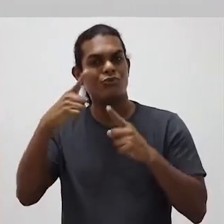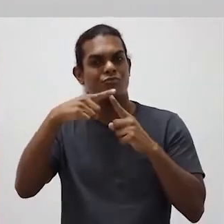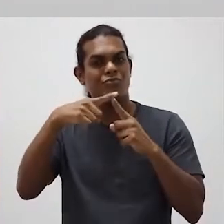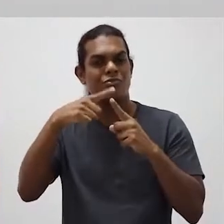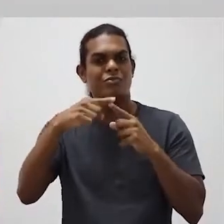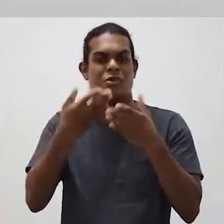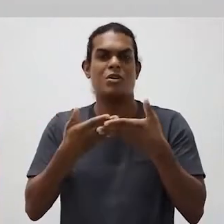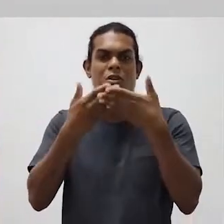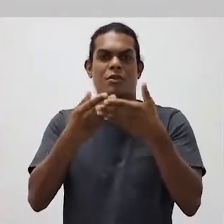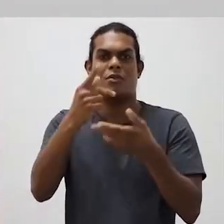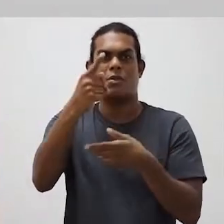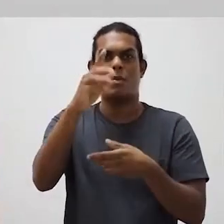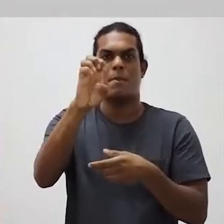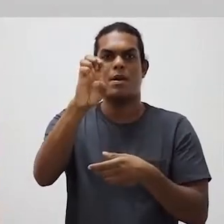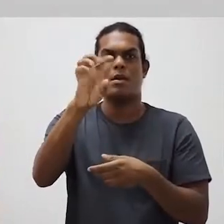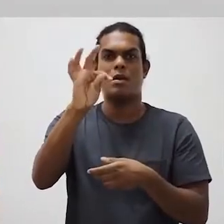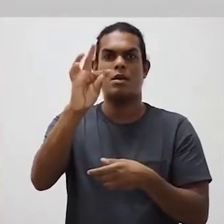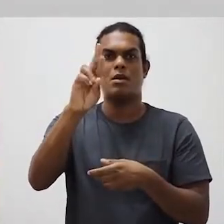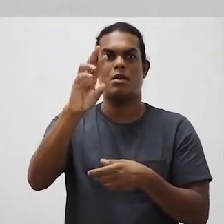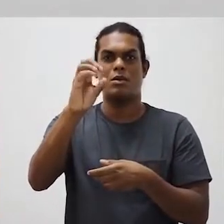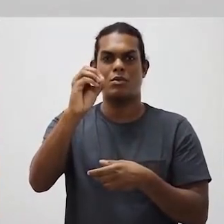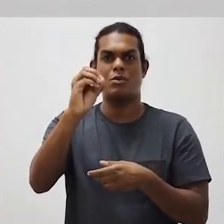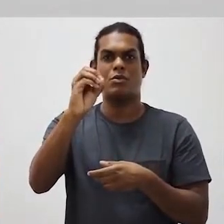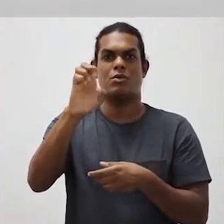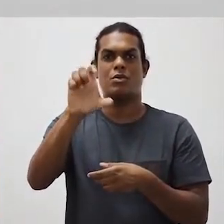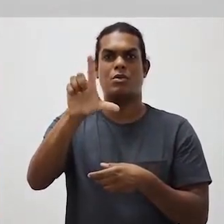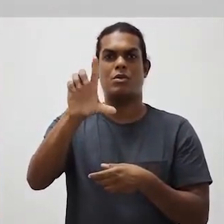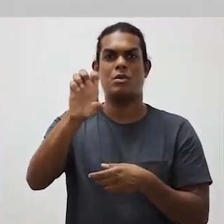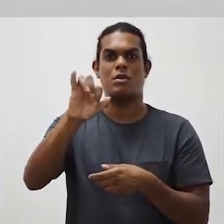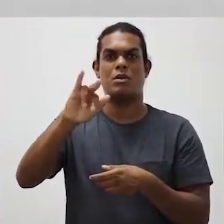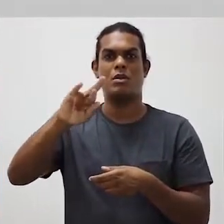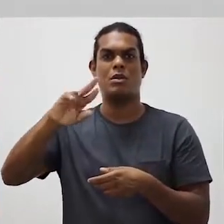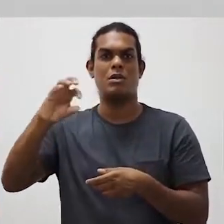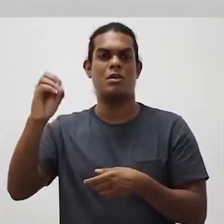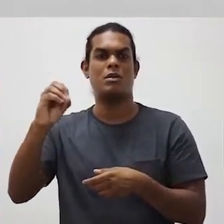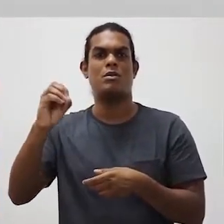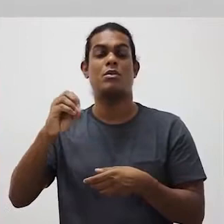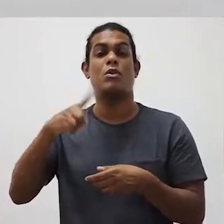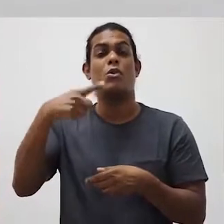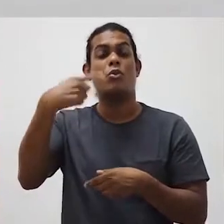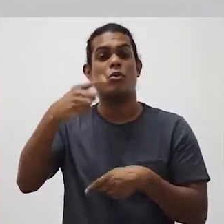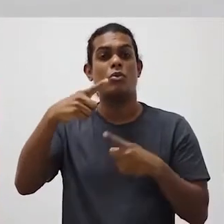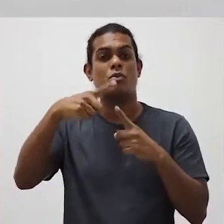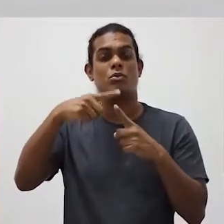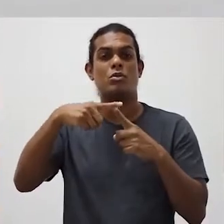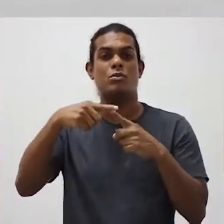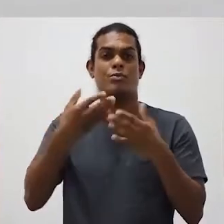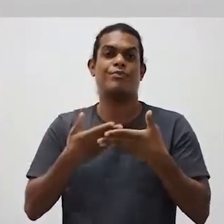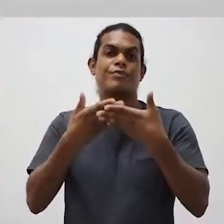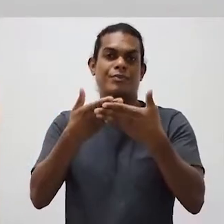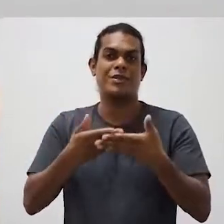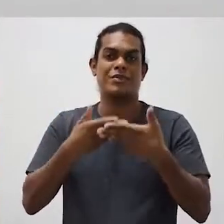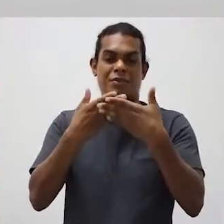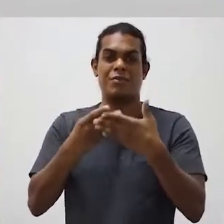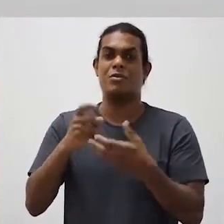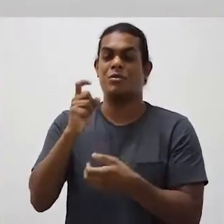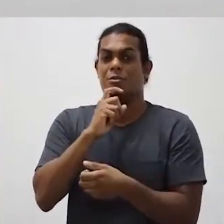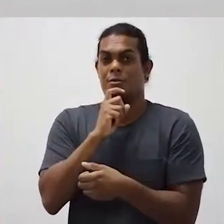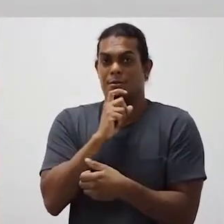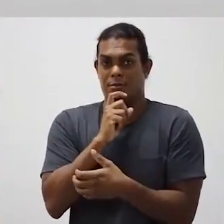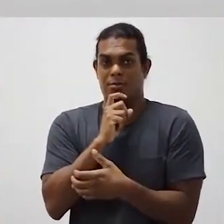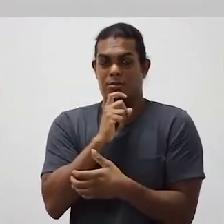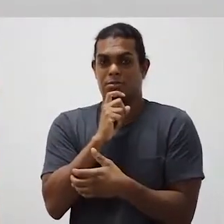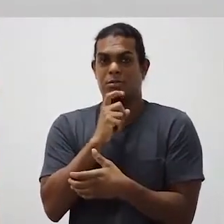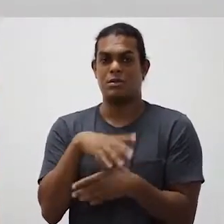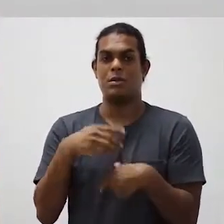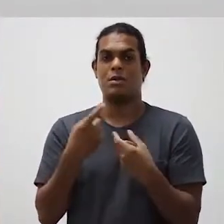exemplo, navio gaseiro. Um outro tipo de navio seria navio refrigerado, para aquelas cargas de refrigeradas,